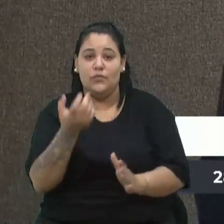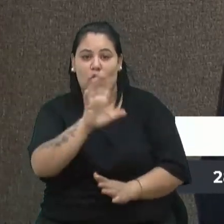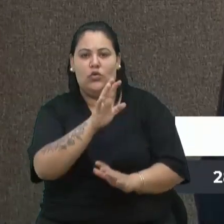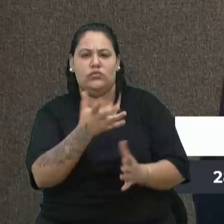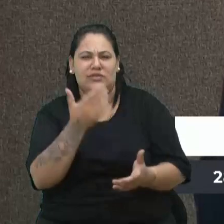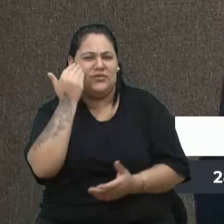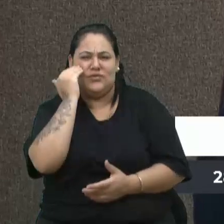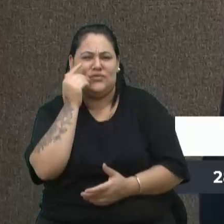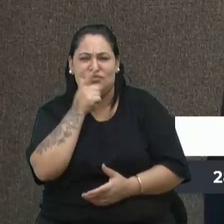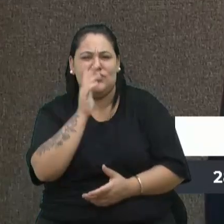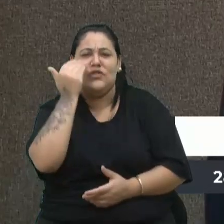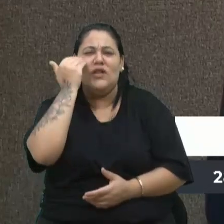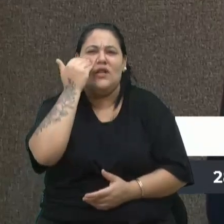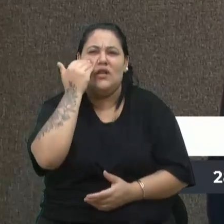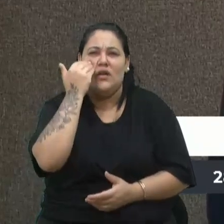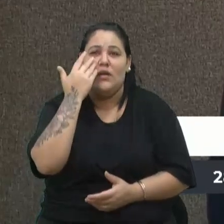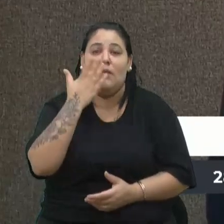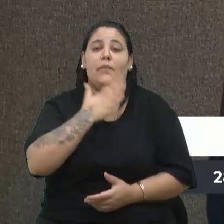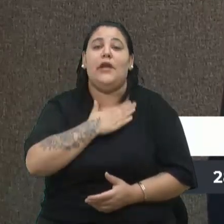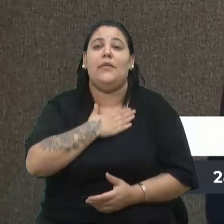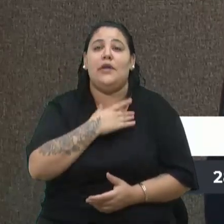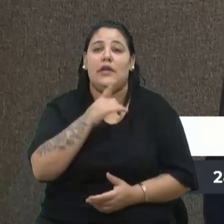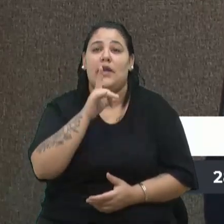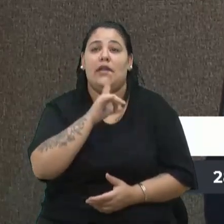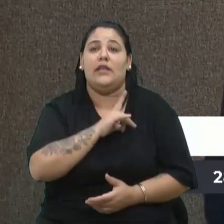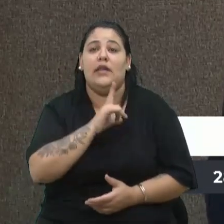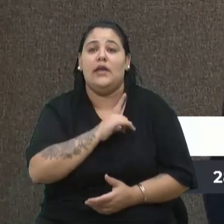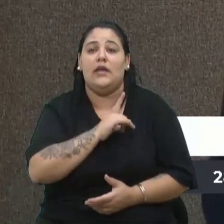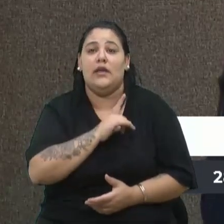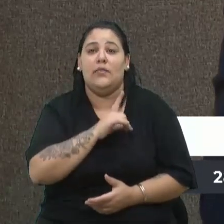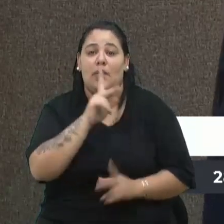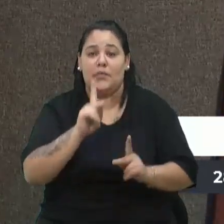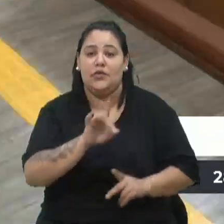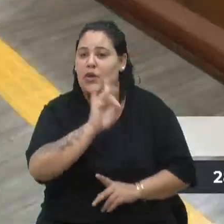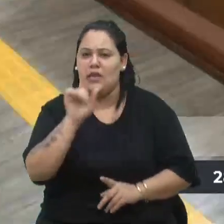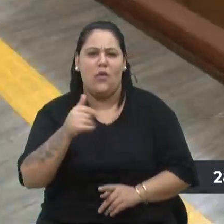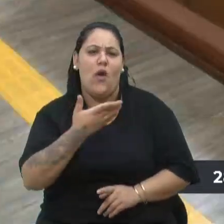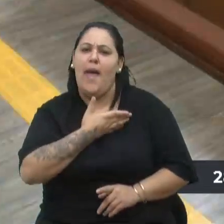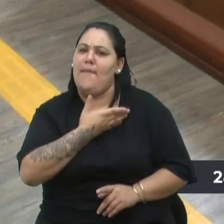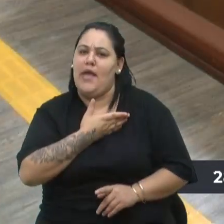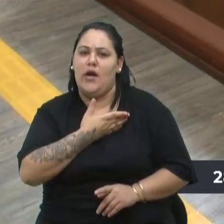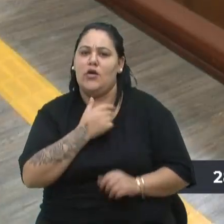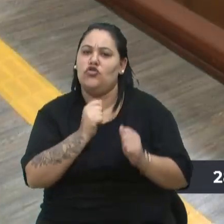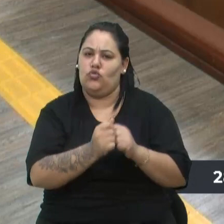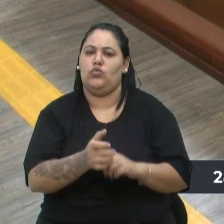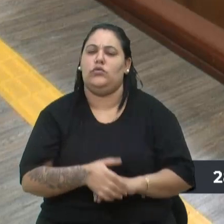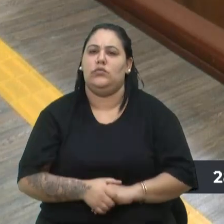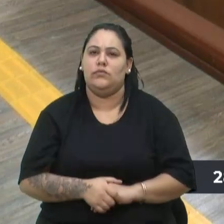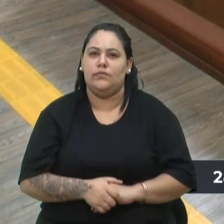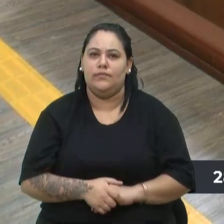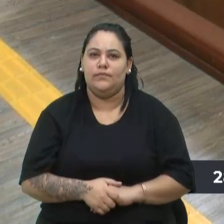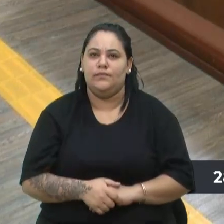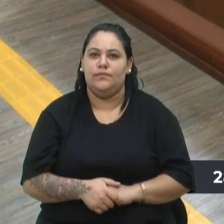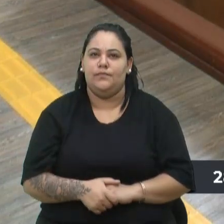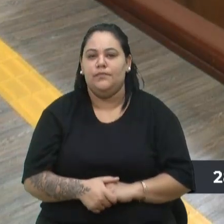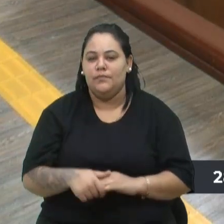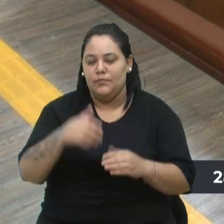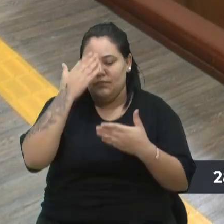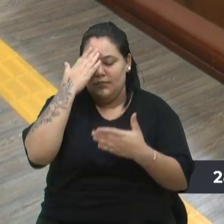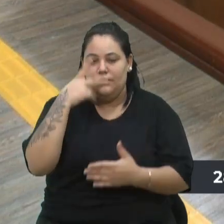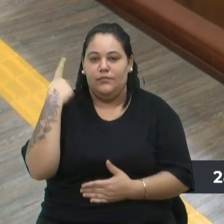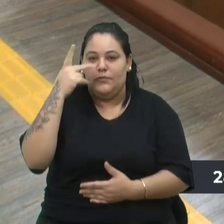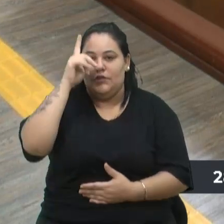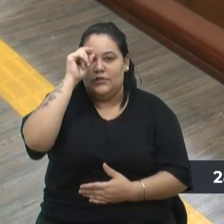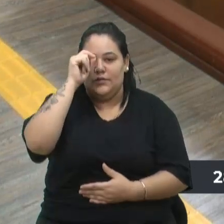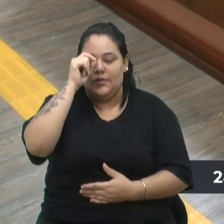estou entendendo isso aí. Para mim, isso é ter o inimigo na trincheira. Muito obrigado. Obrigado, vereador Scalco, e bom